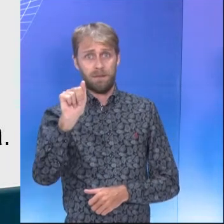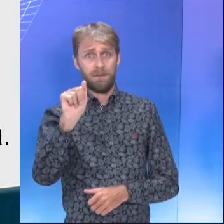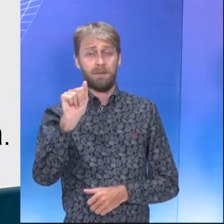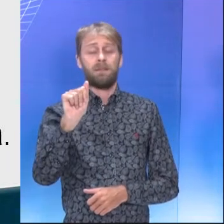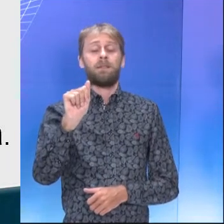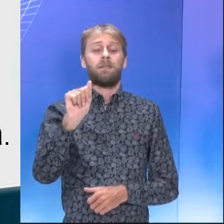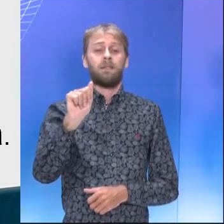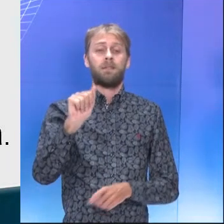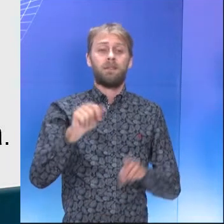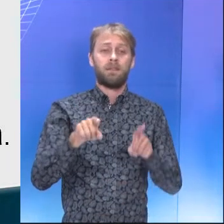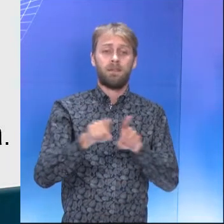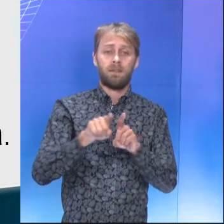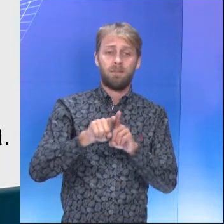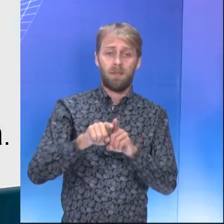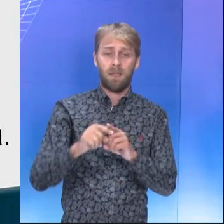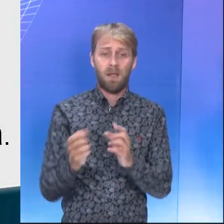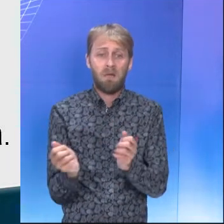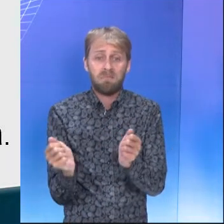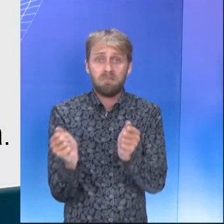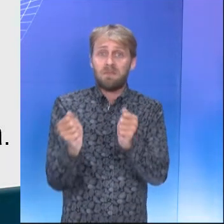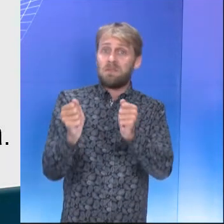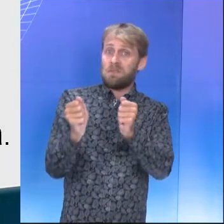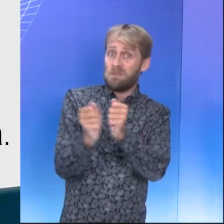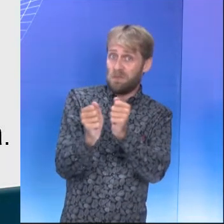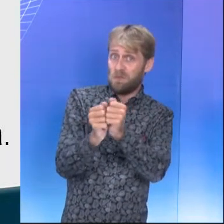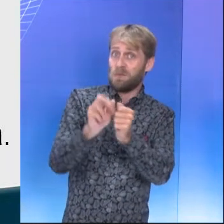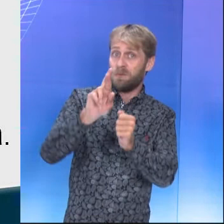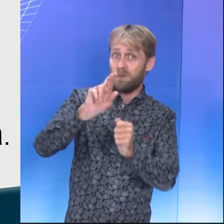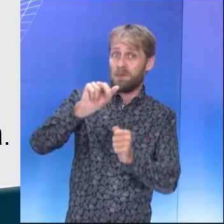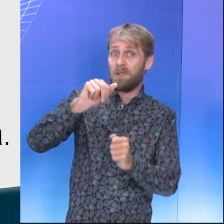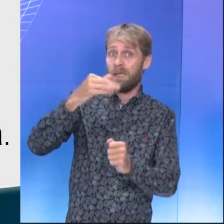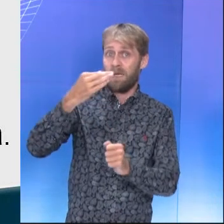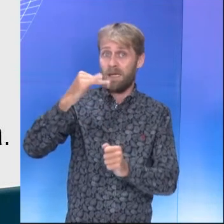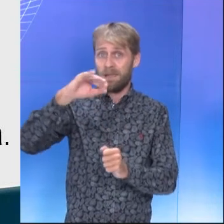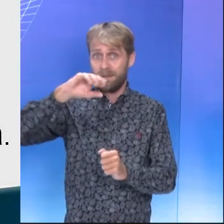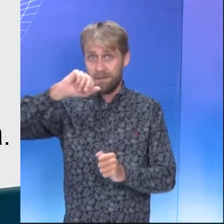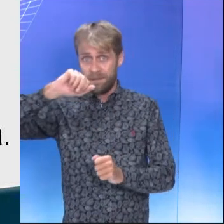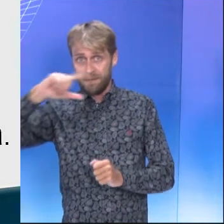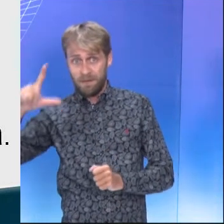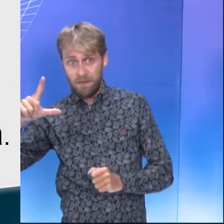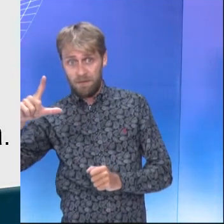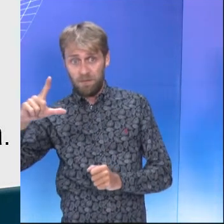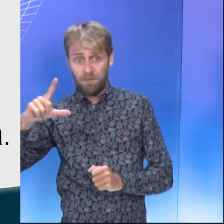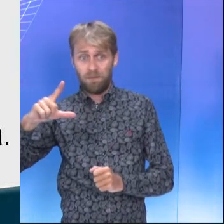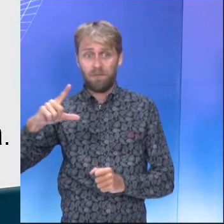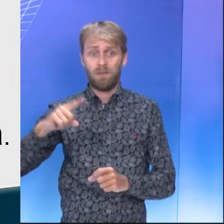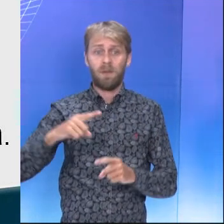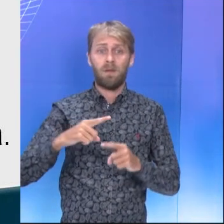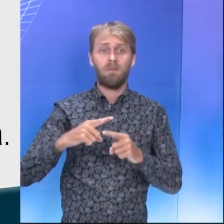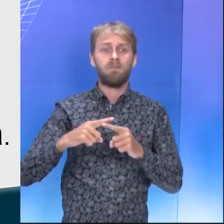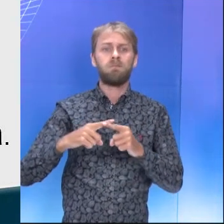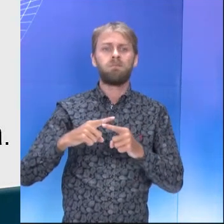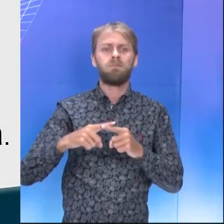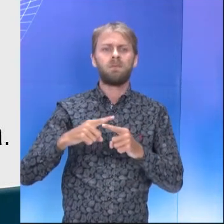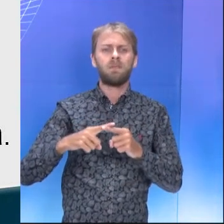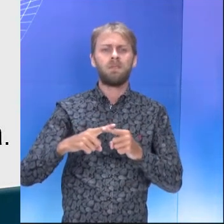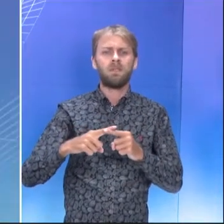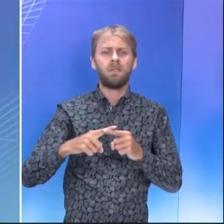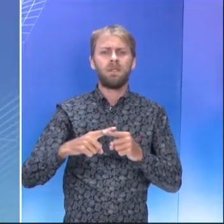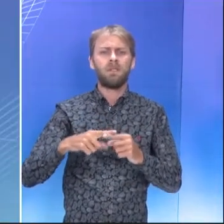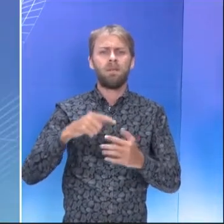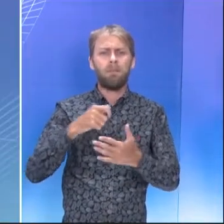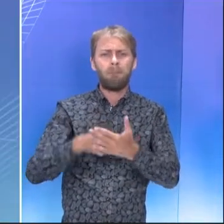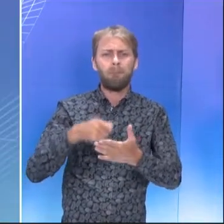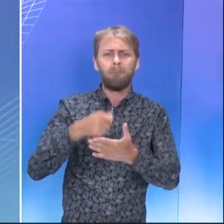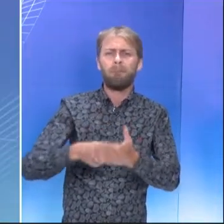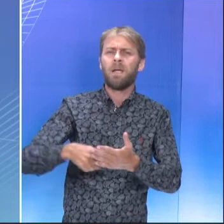histórica fundamental entre etnia e miscigenação é o motivo pelo qual ainda se reivindica